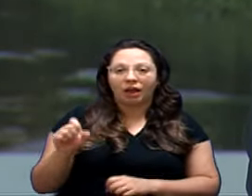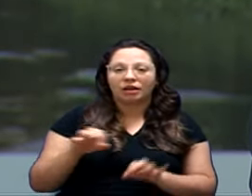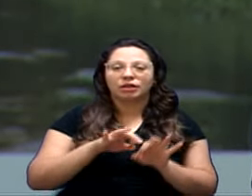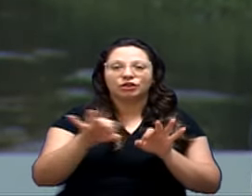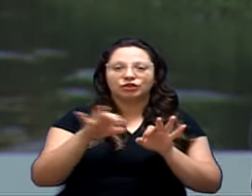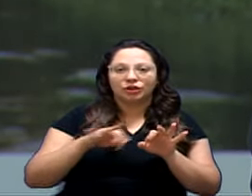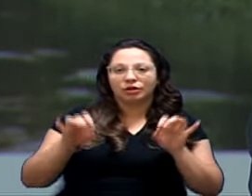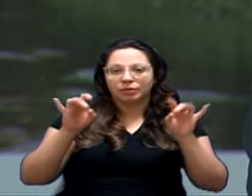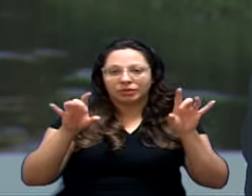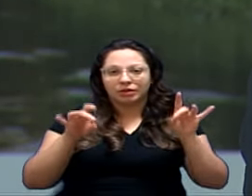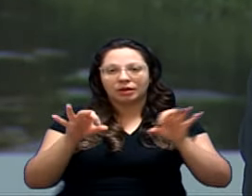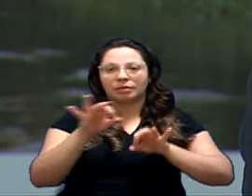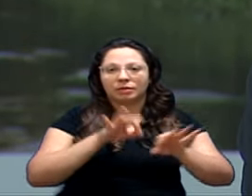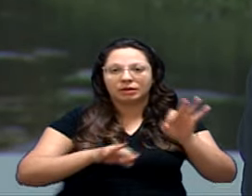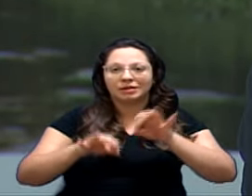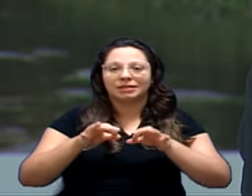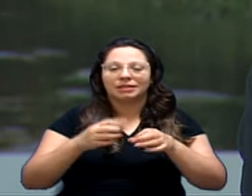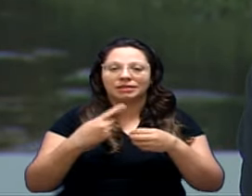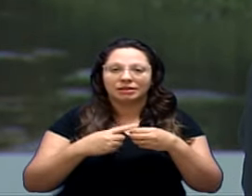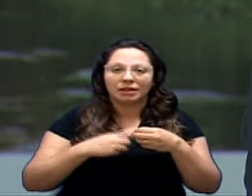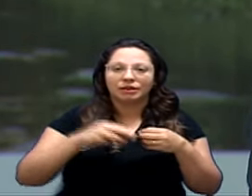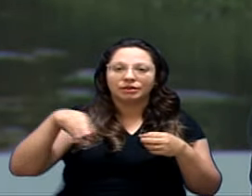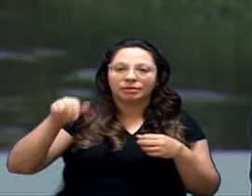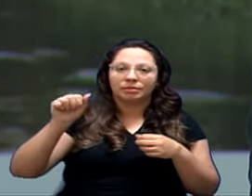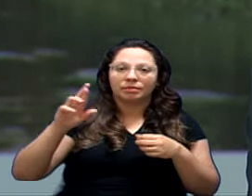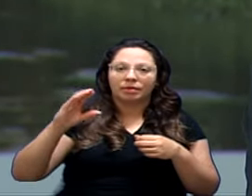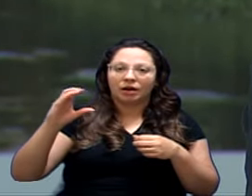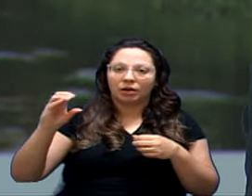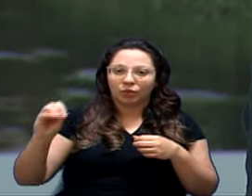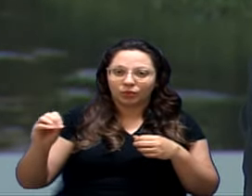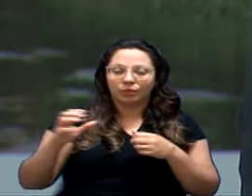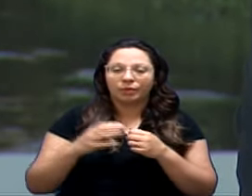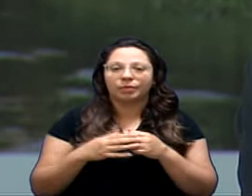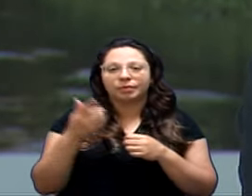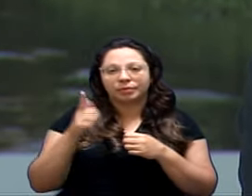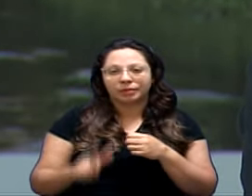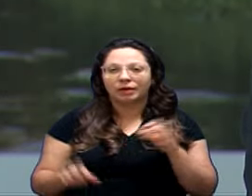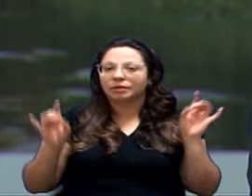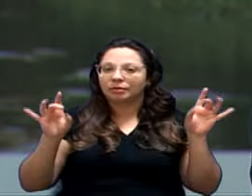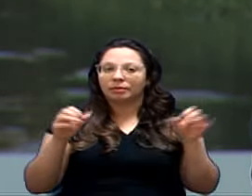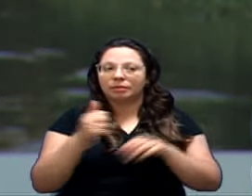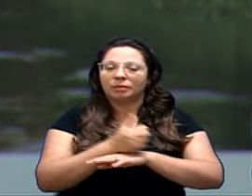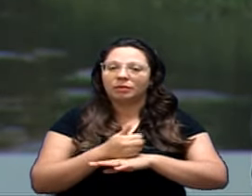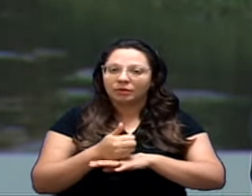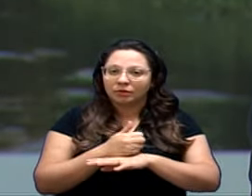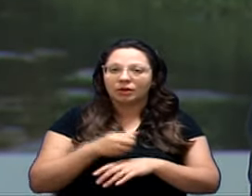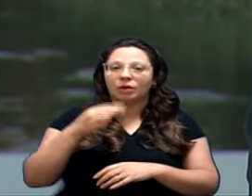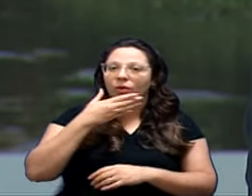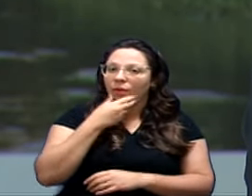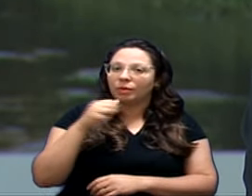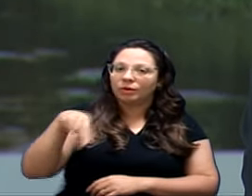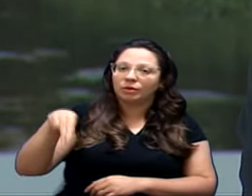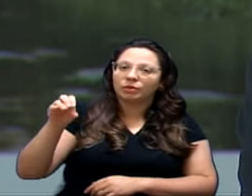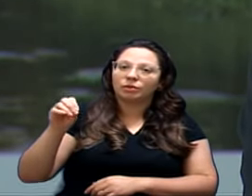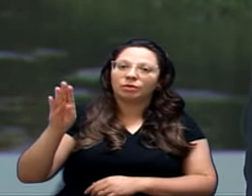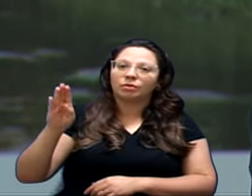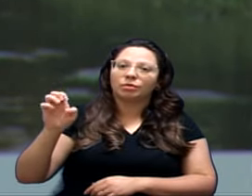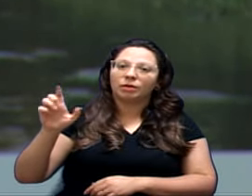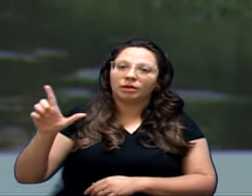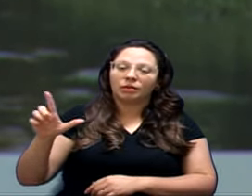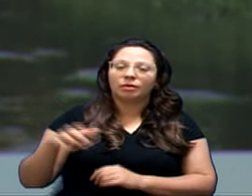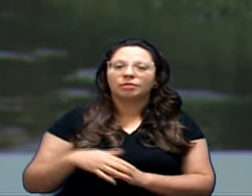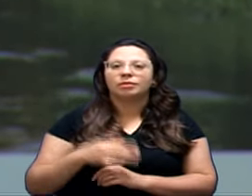especialista em planejamento Urbano Marco Antônio bengla mestre o especialista ambiental Nobel penteado de Freitas o